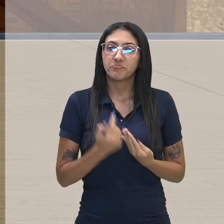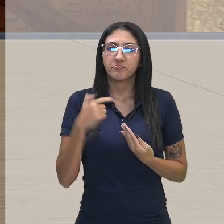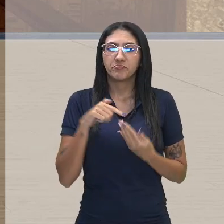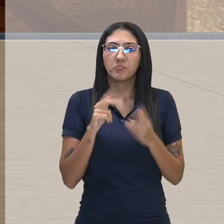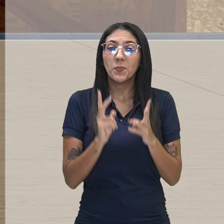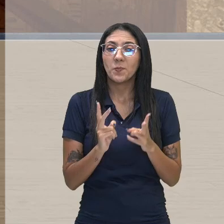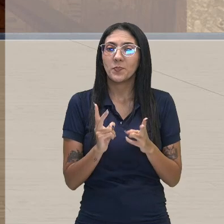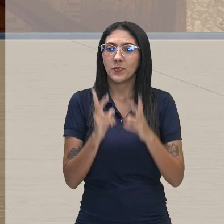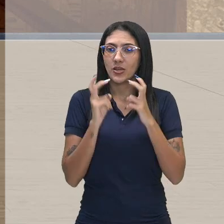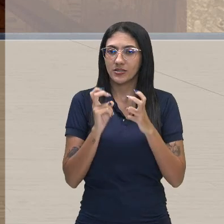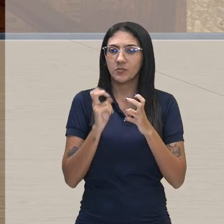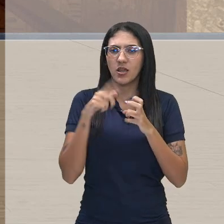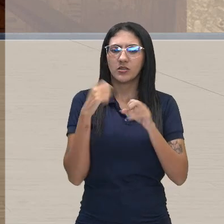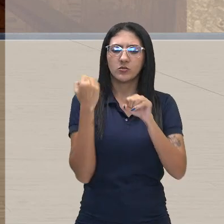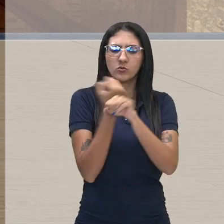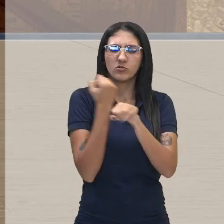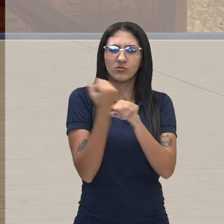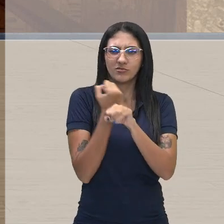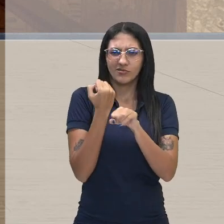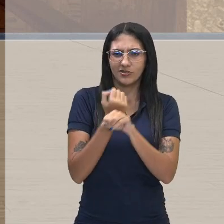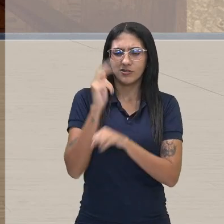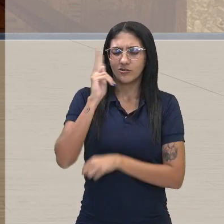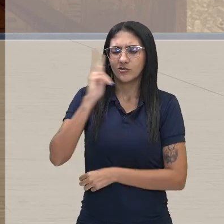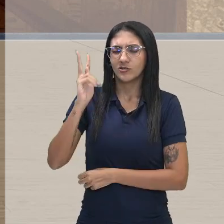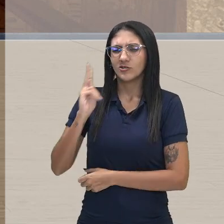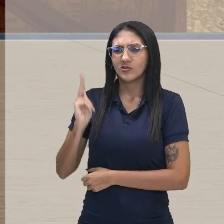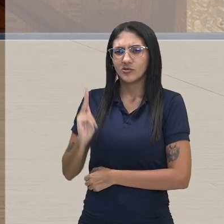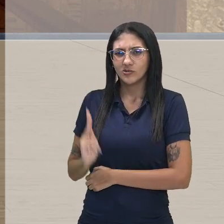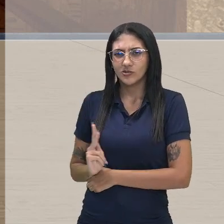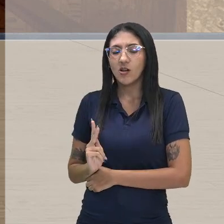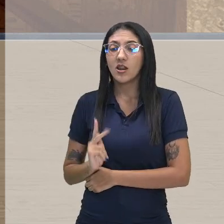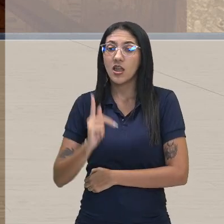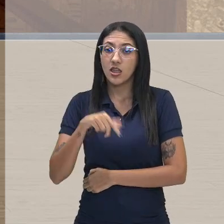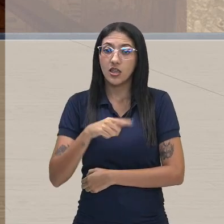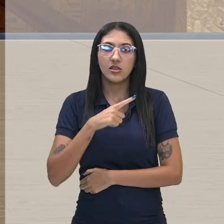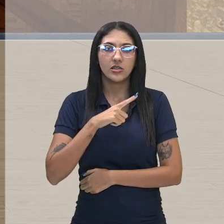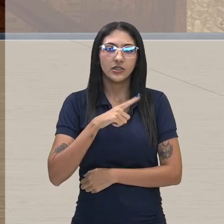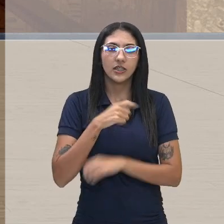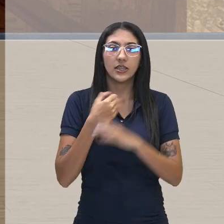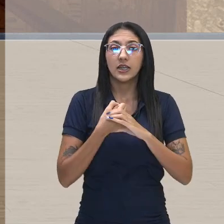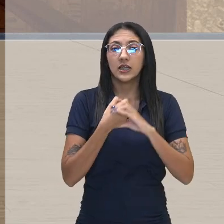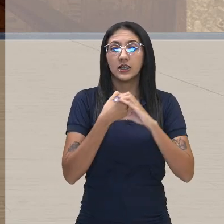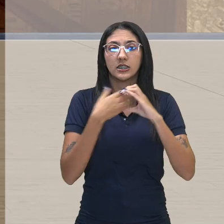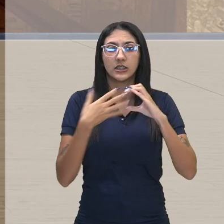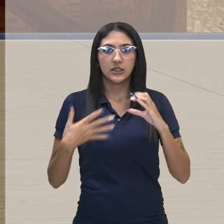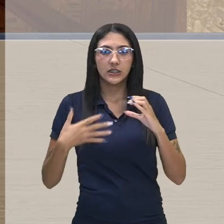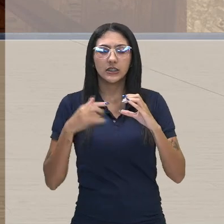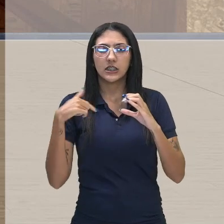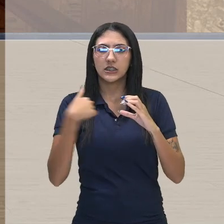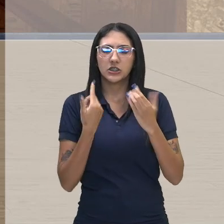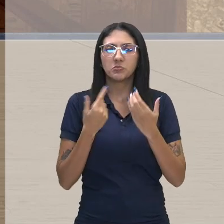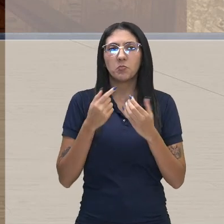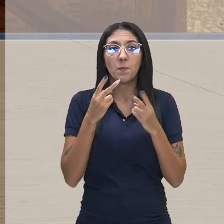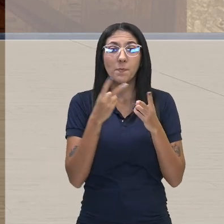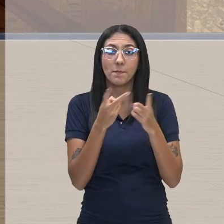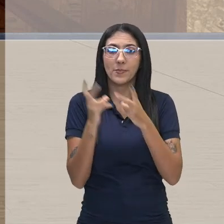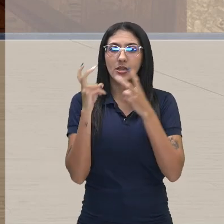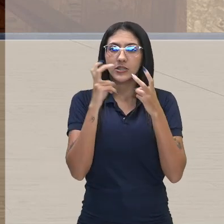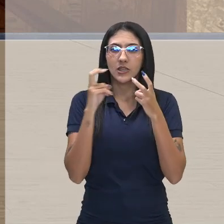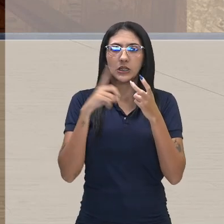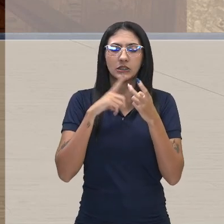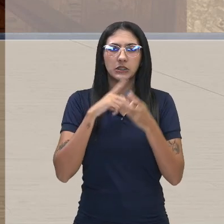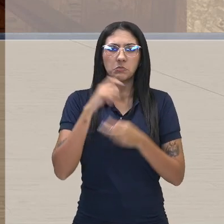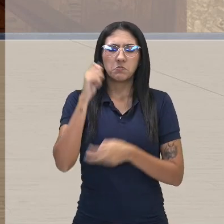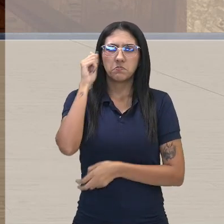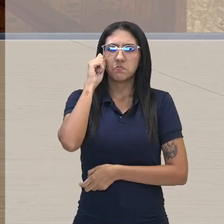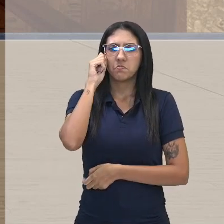os monumentos históricos, eles apresentam não somente diante da engenhosidade da